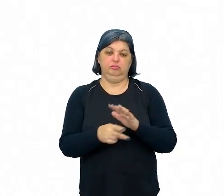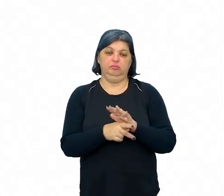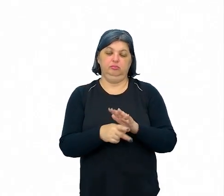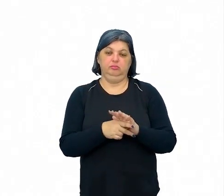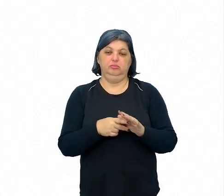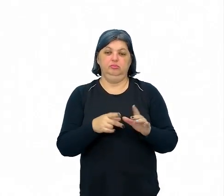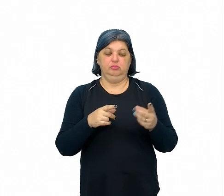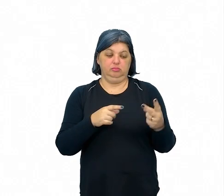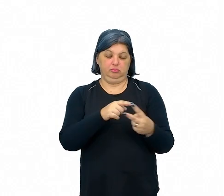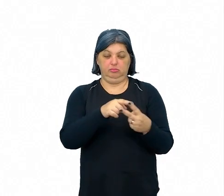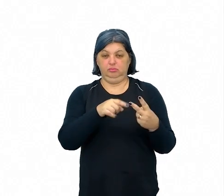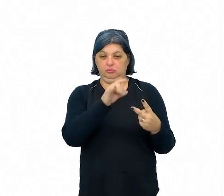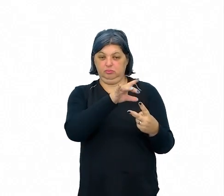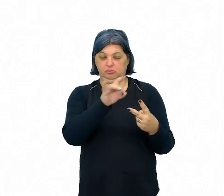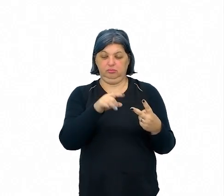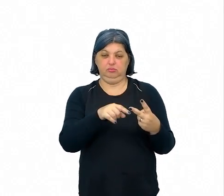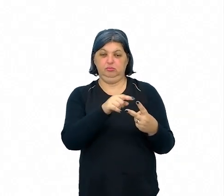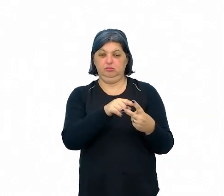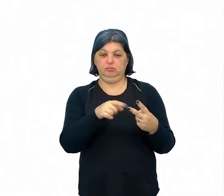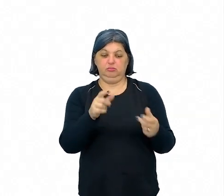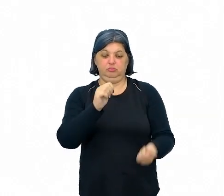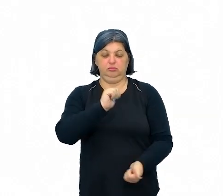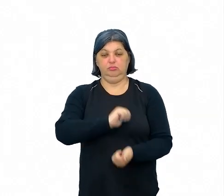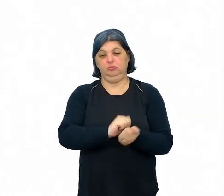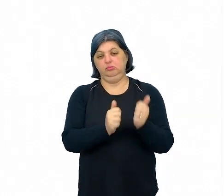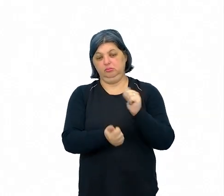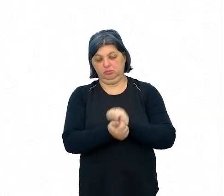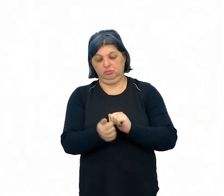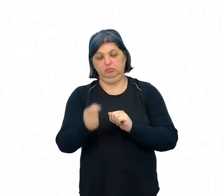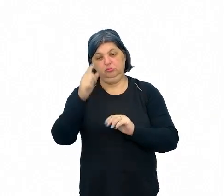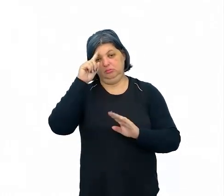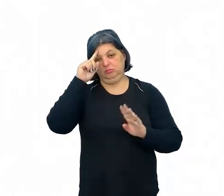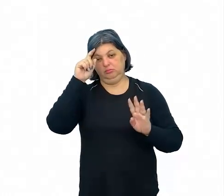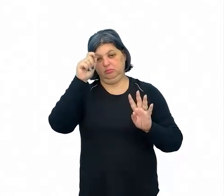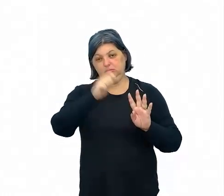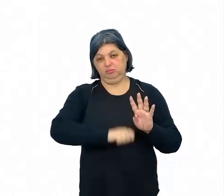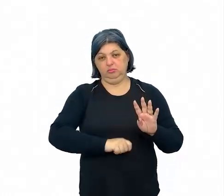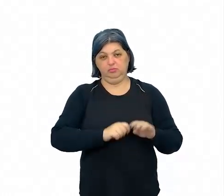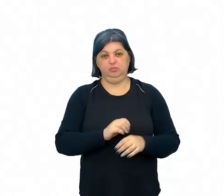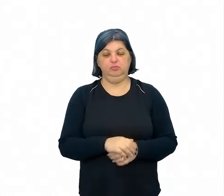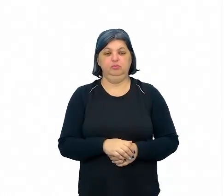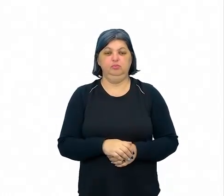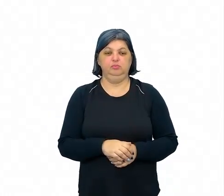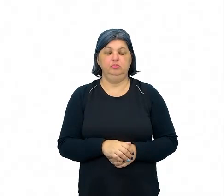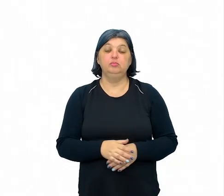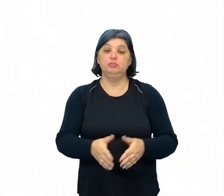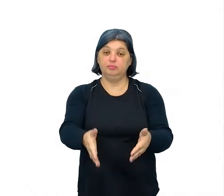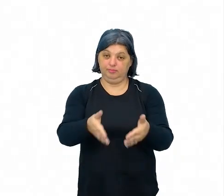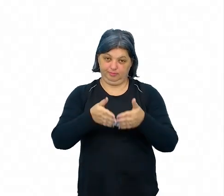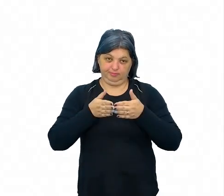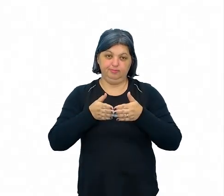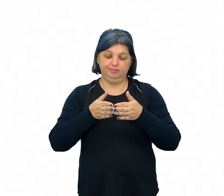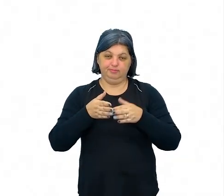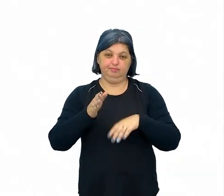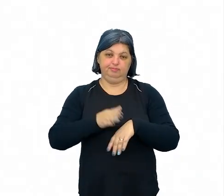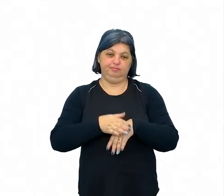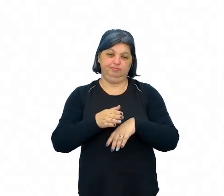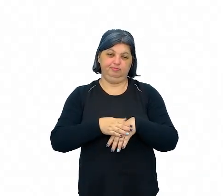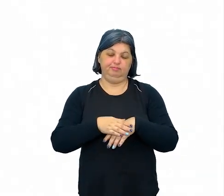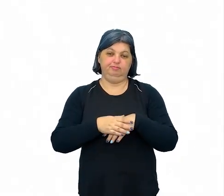excepcionalmente 2, que a gente está adequando o calendário, né? Por gentileza, façam as